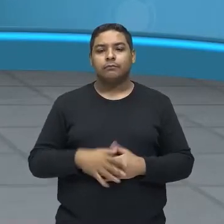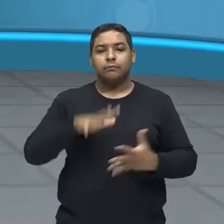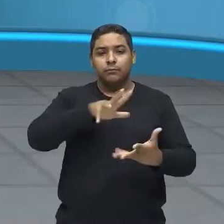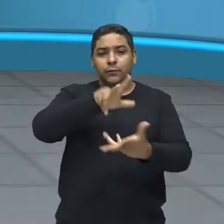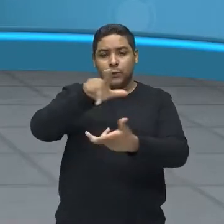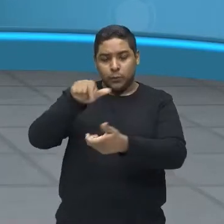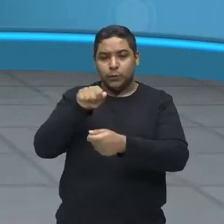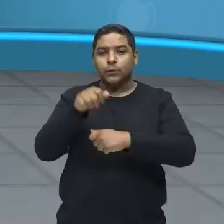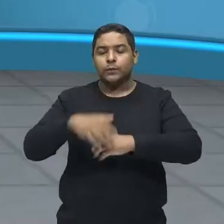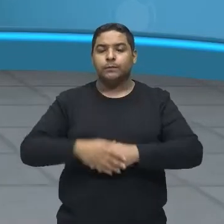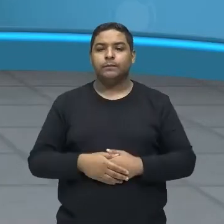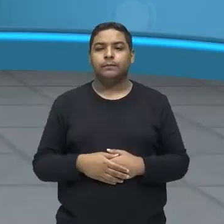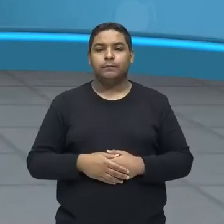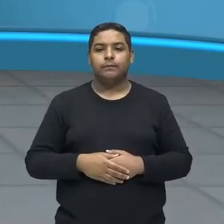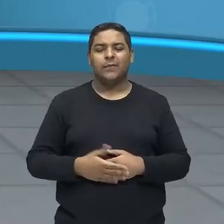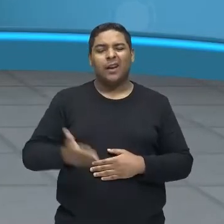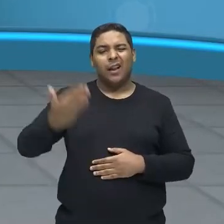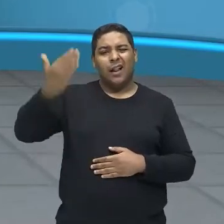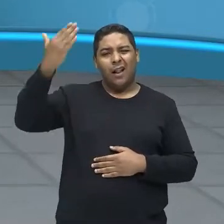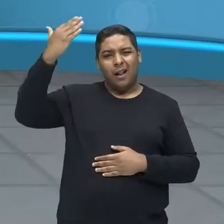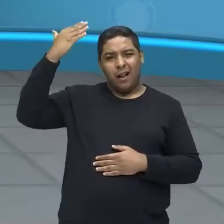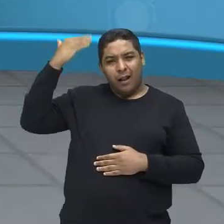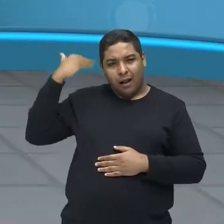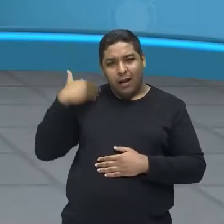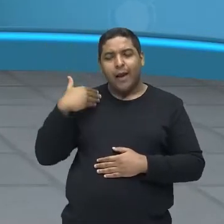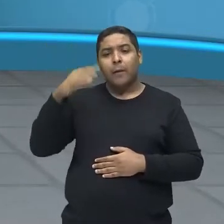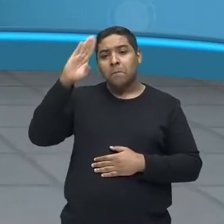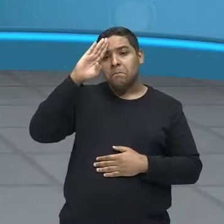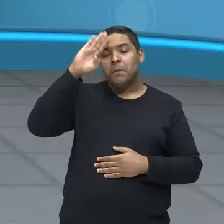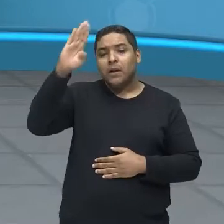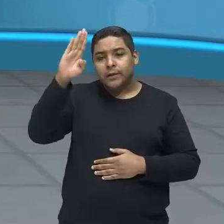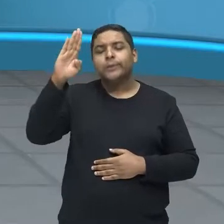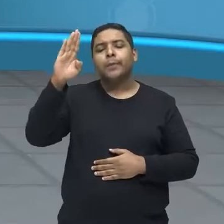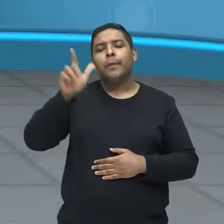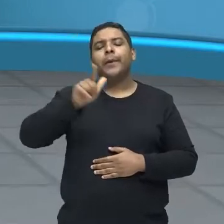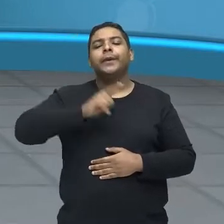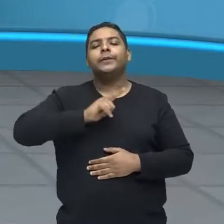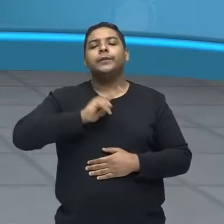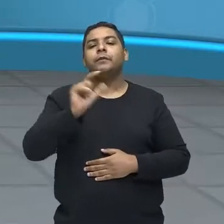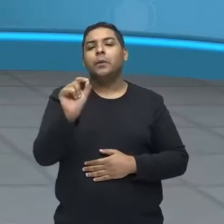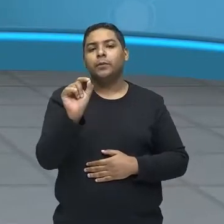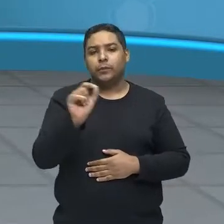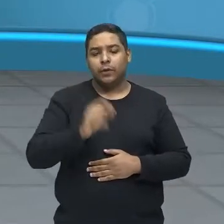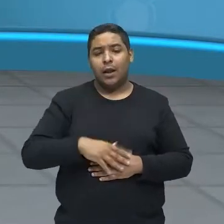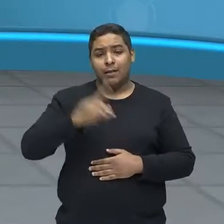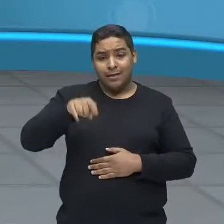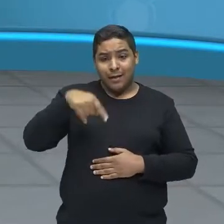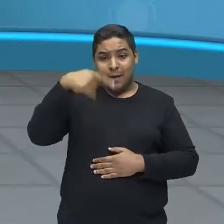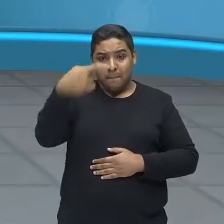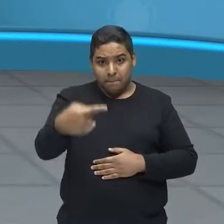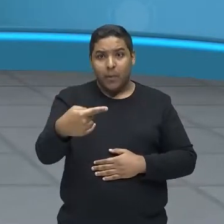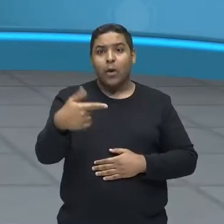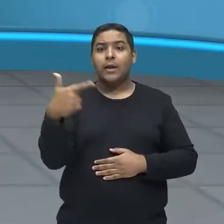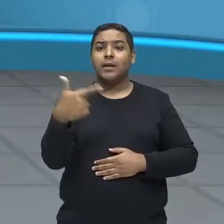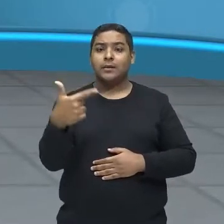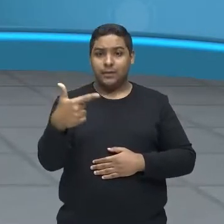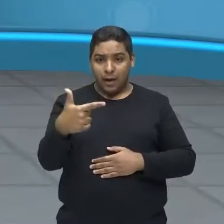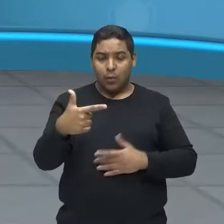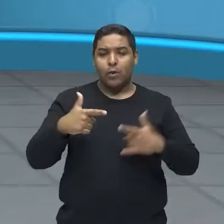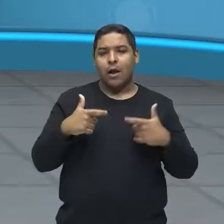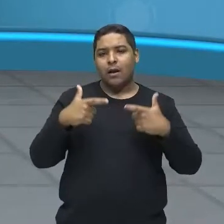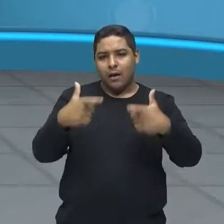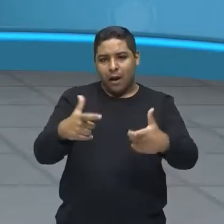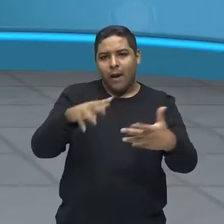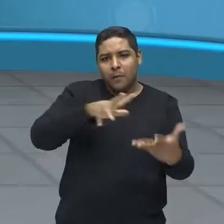isso vem desde a época aí em que principalmente nós tivemos aí após a Segunda Guerra Mundial, onde teve o marco